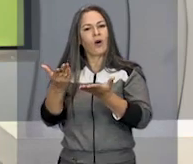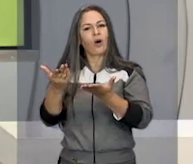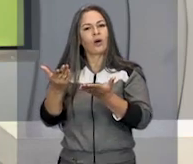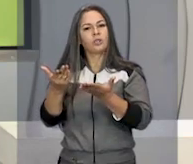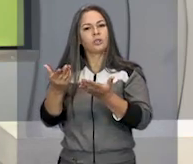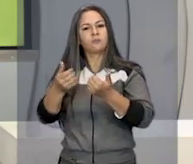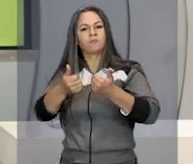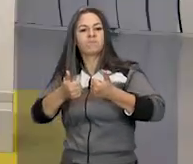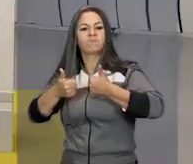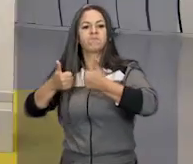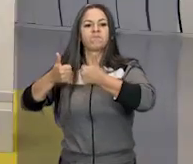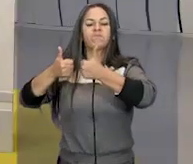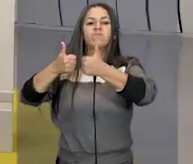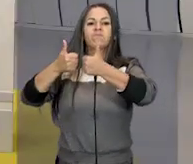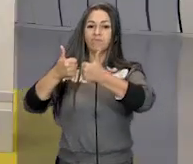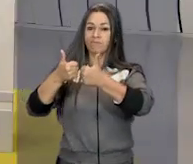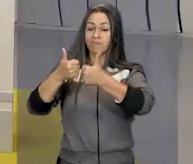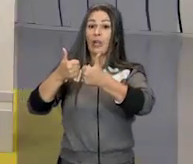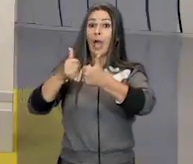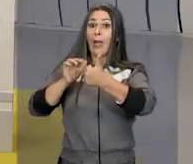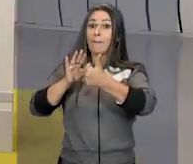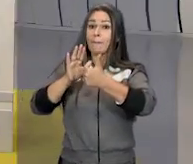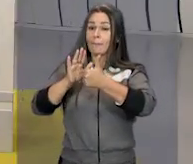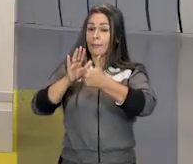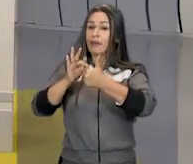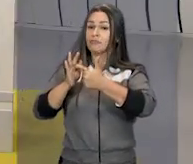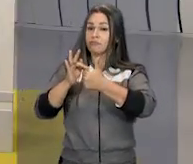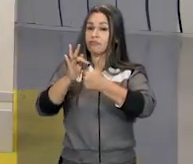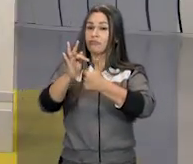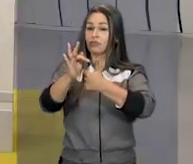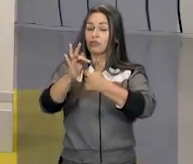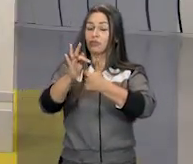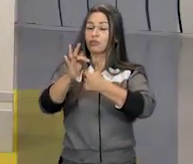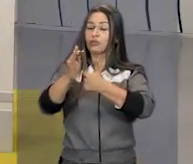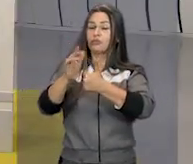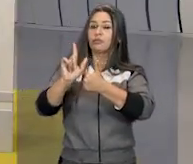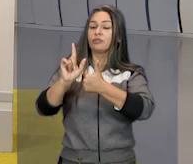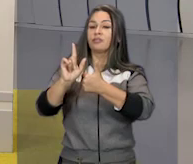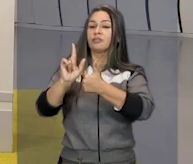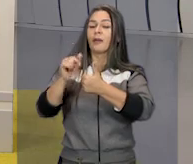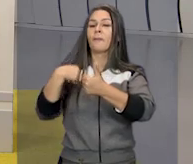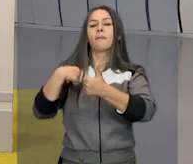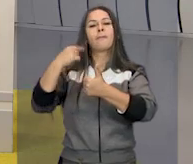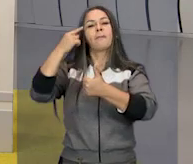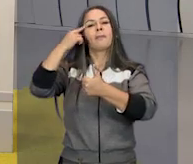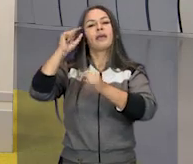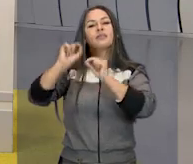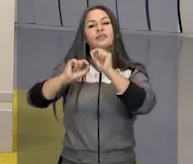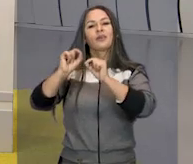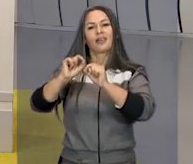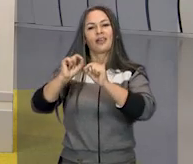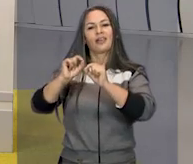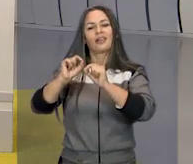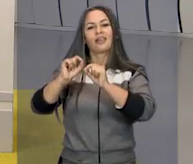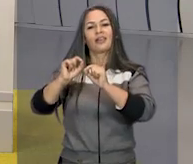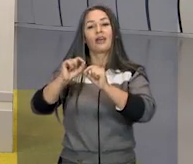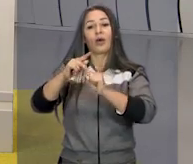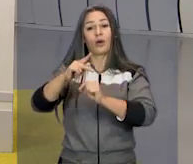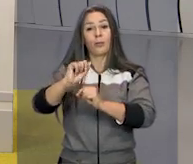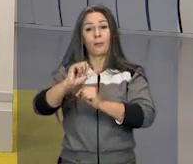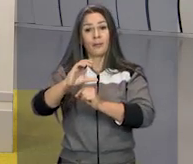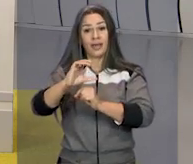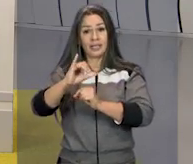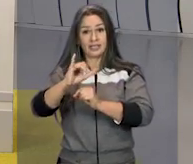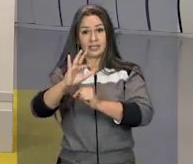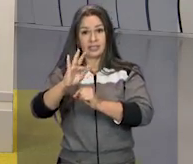no futuro, há uma tendência a que o Pacífico se torne esse centro do mundo. Exatamente por causa dos Estados Unidos, que são banhados pelo